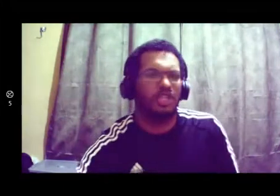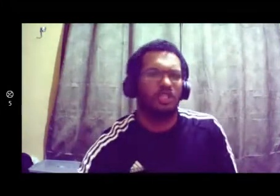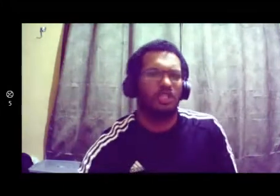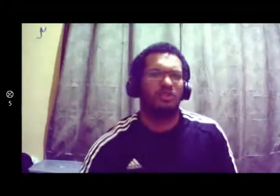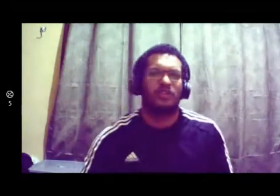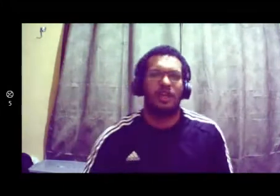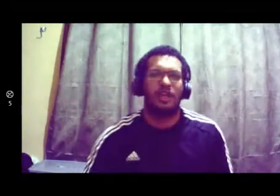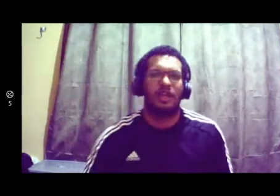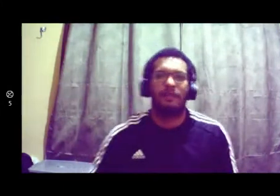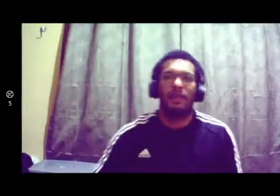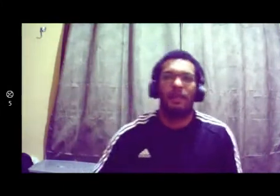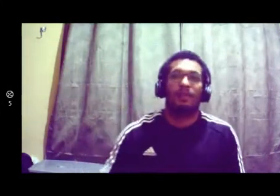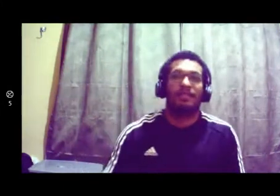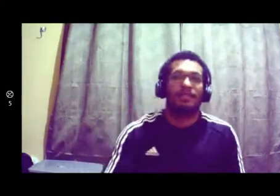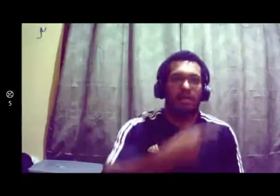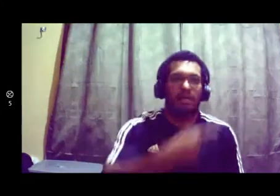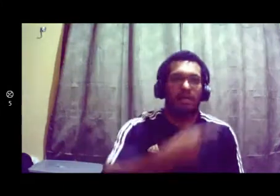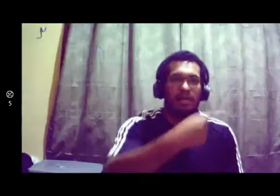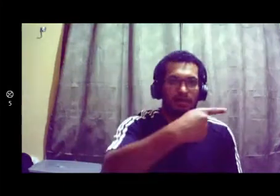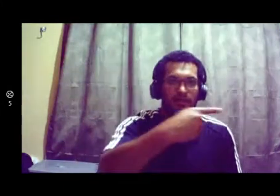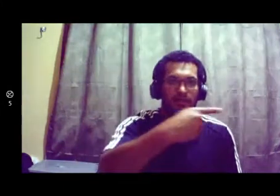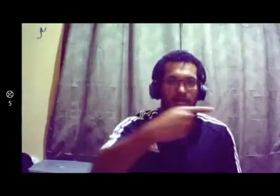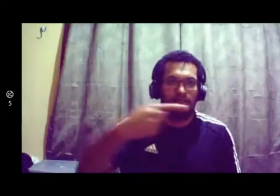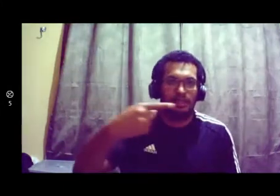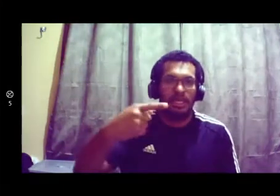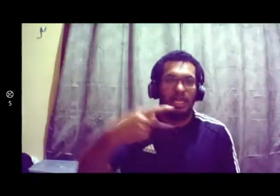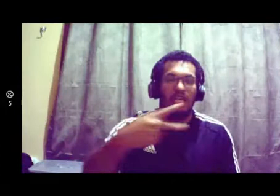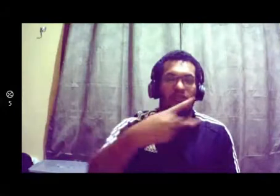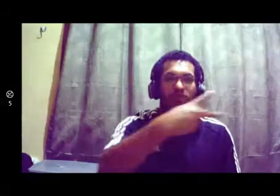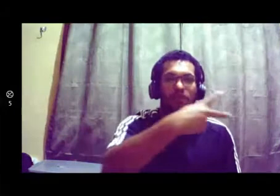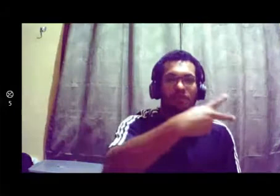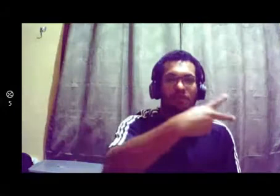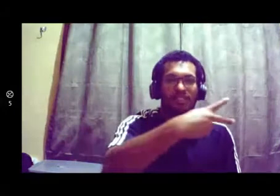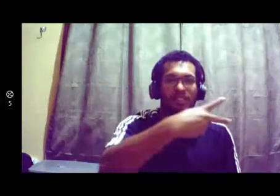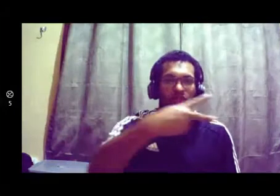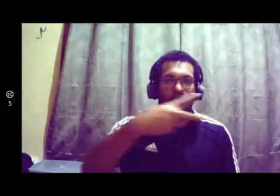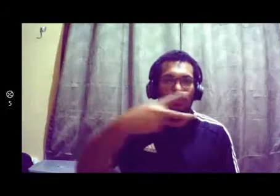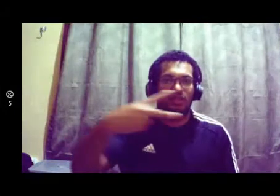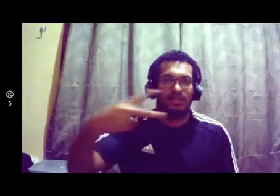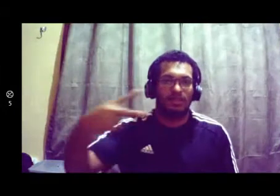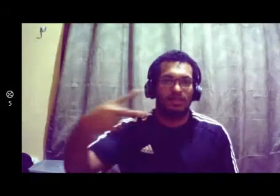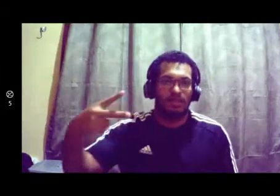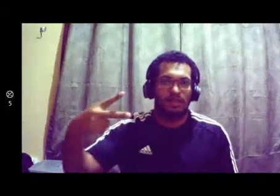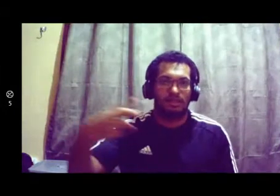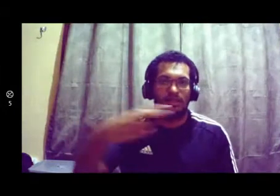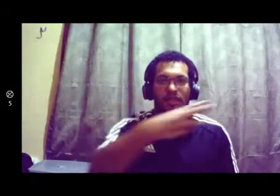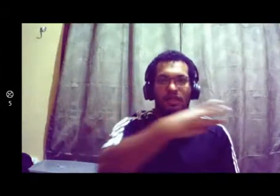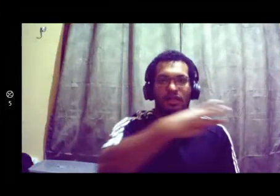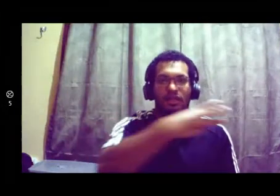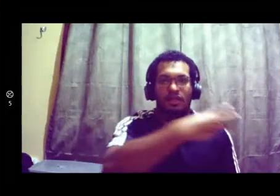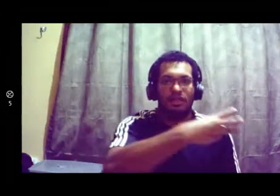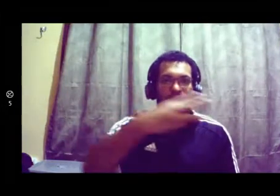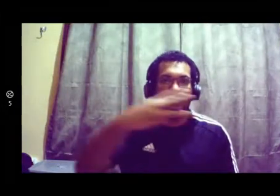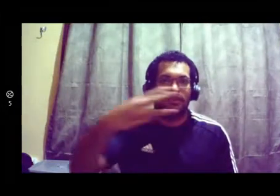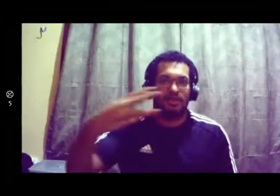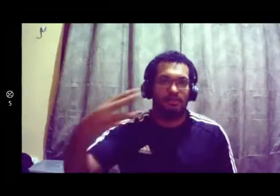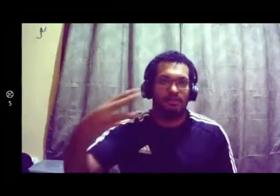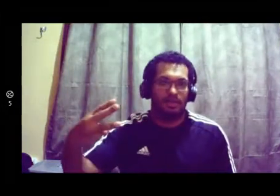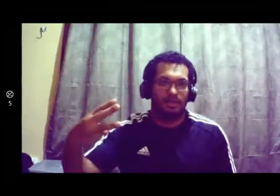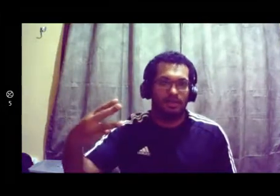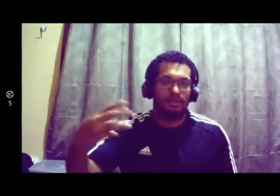semanas. Acho que eu não mostrei, né? Mas semana, lembra que eu falei assim? E você pode fazer assim, ó, 2 semanas.